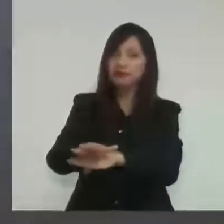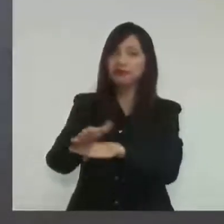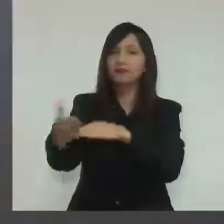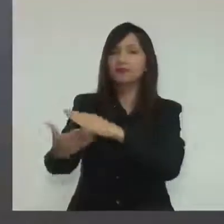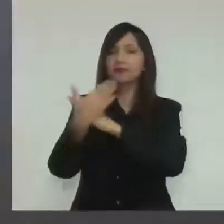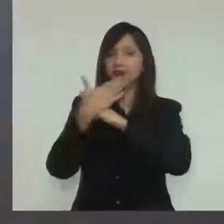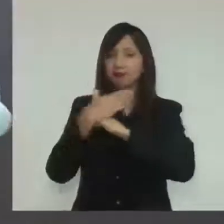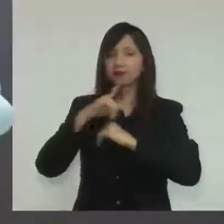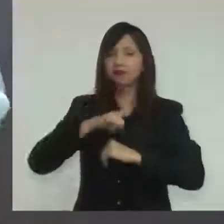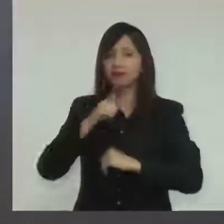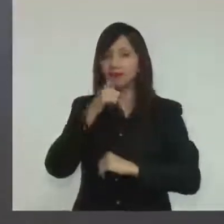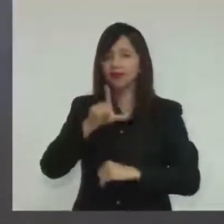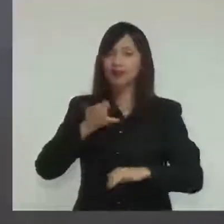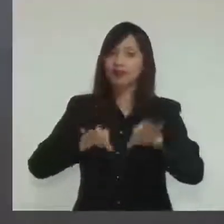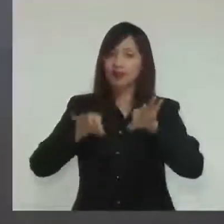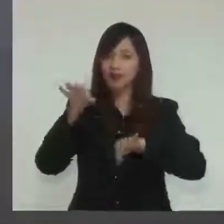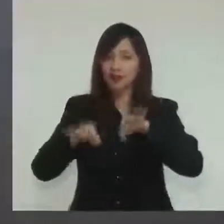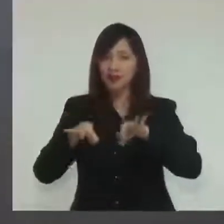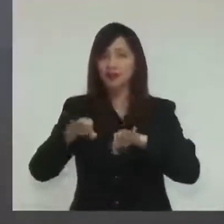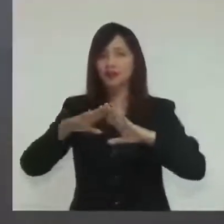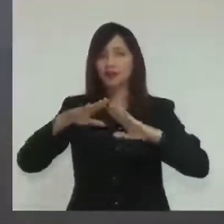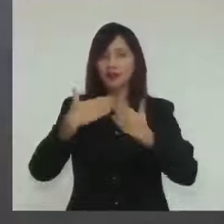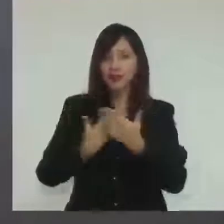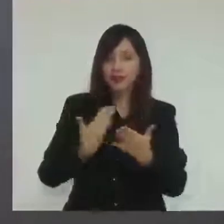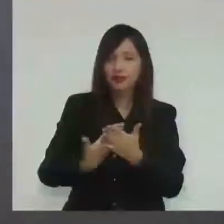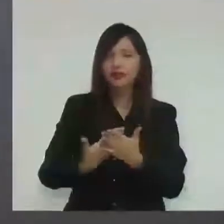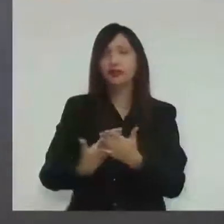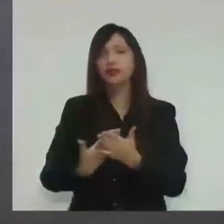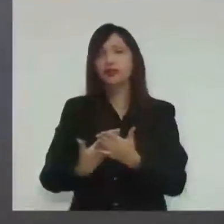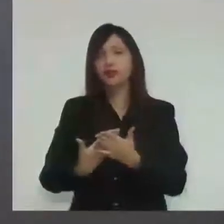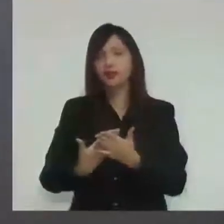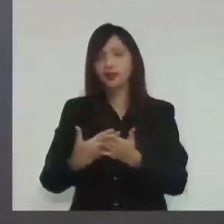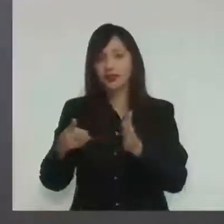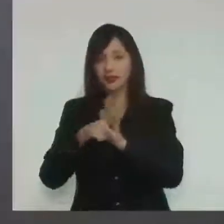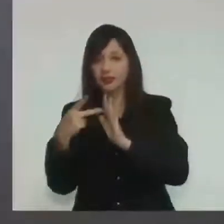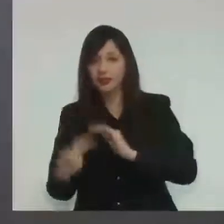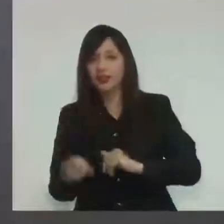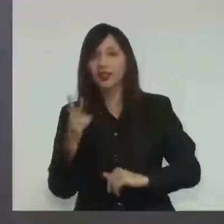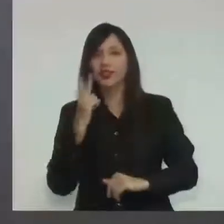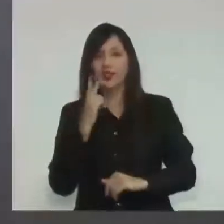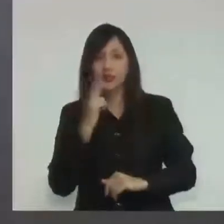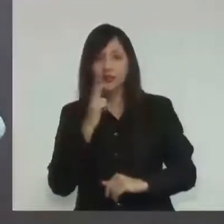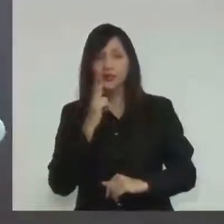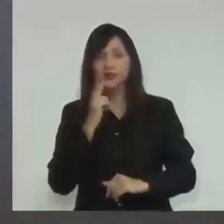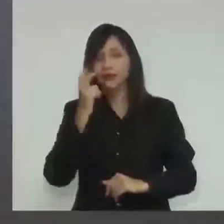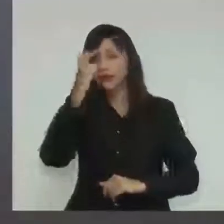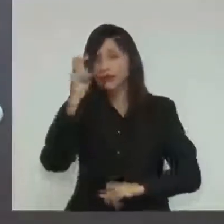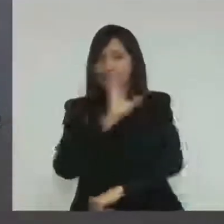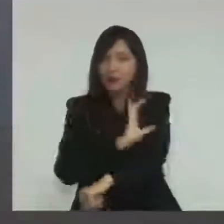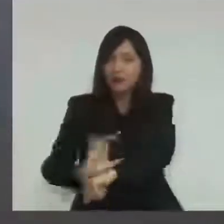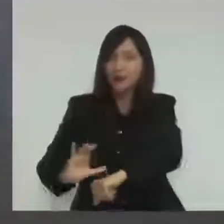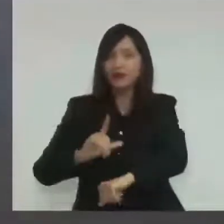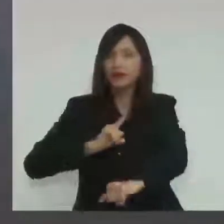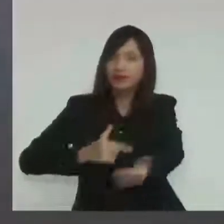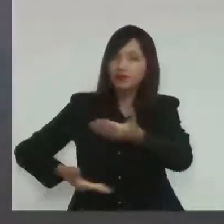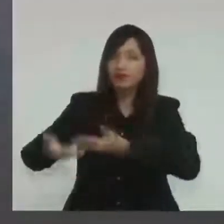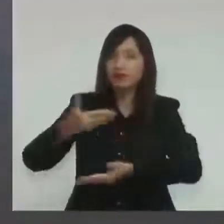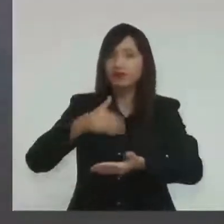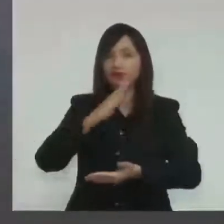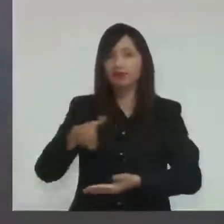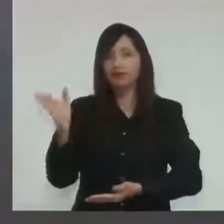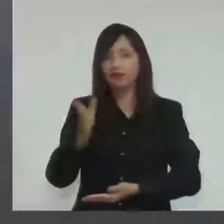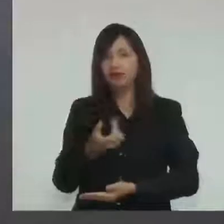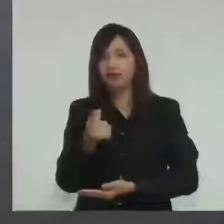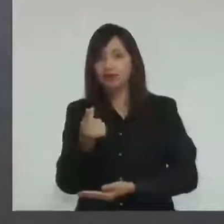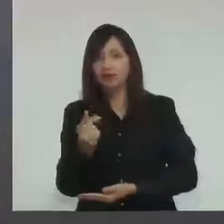as oficinas, as escolas municipais, os debates culturais da cidade, e em troca, eventualmente, exista aí uma isenção